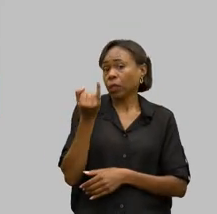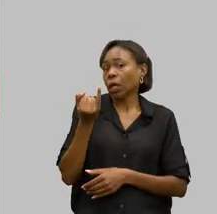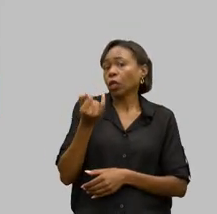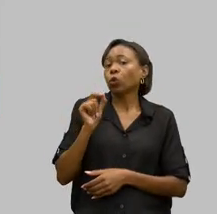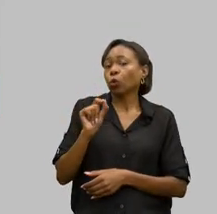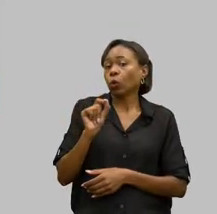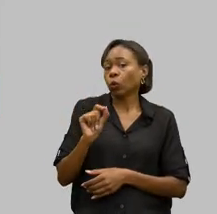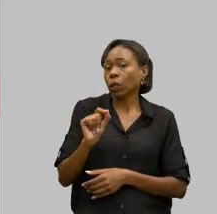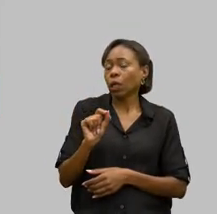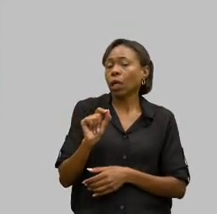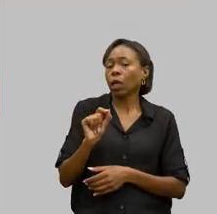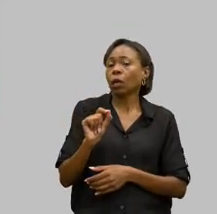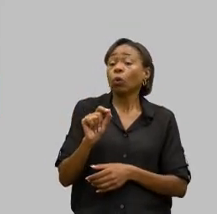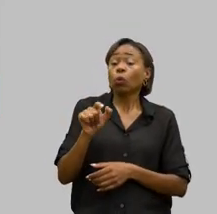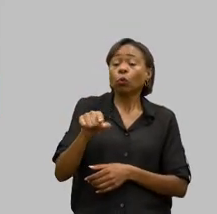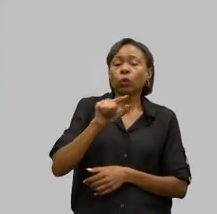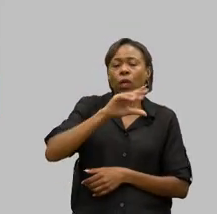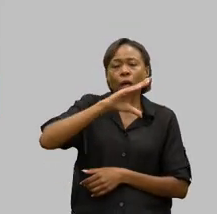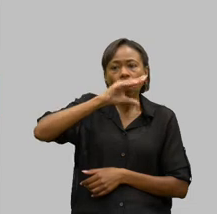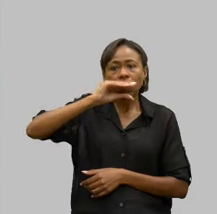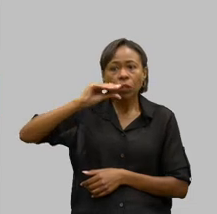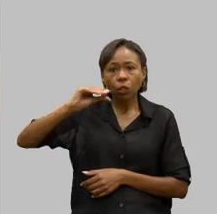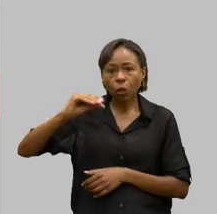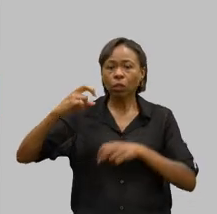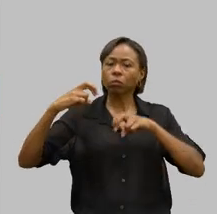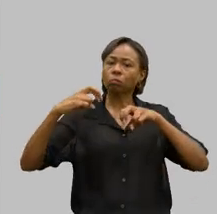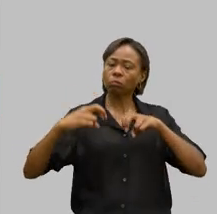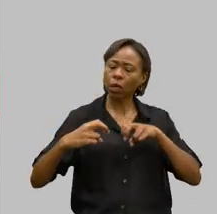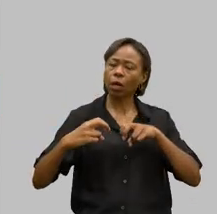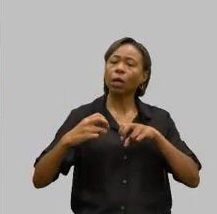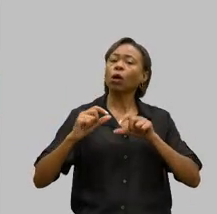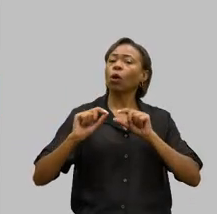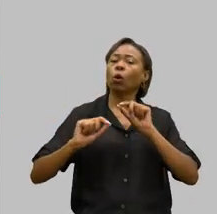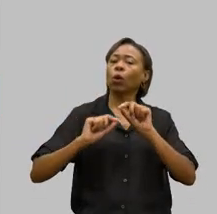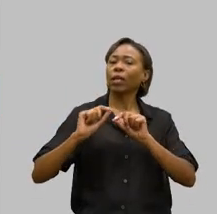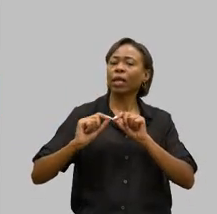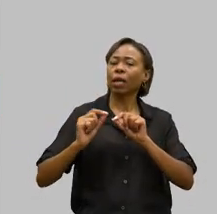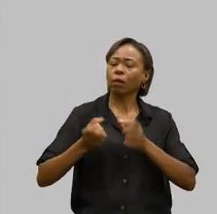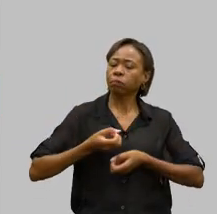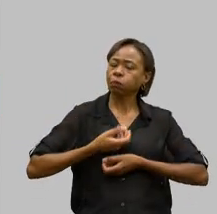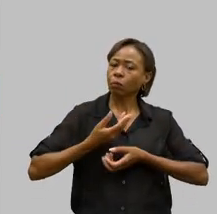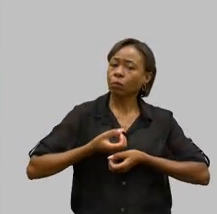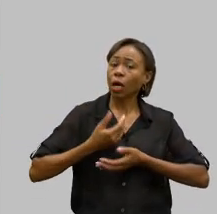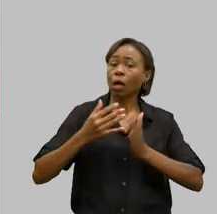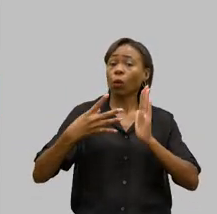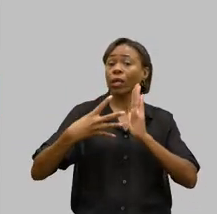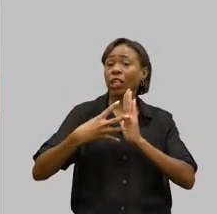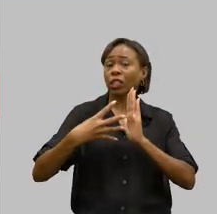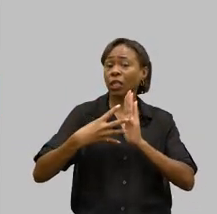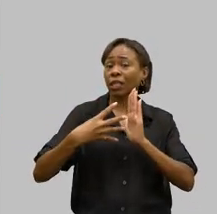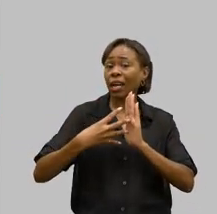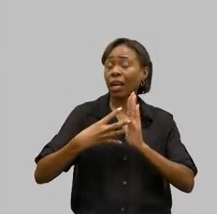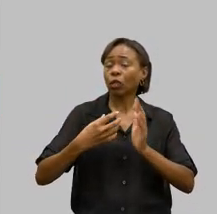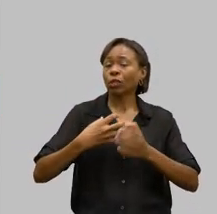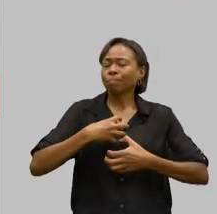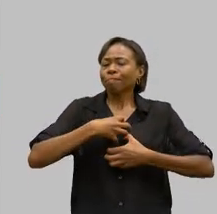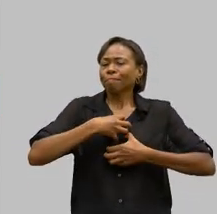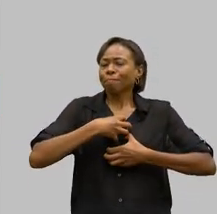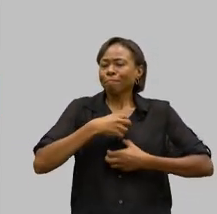escuta dos servidores dessa nossa rede, que foi o questionário socioemocional. Mais de 50% dos nossos professores